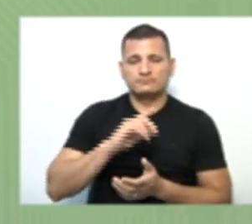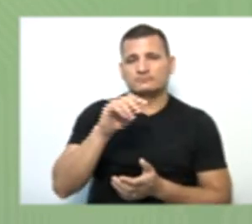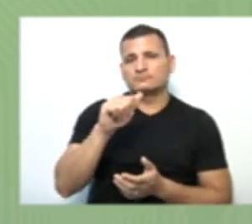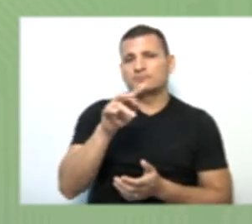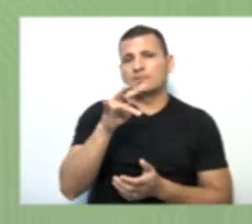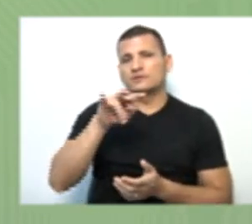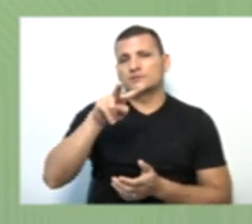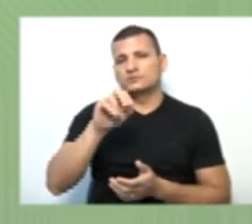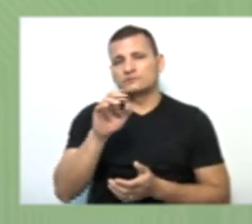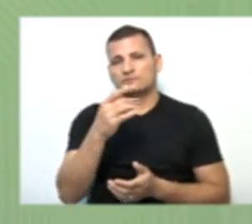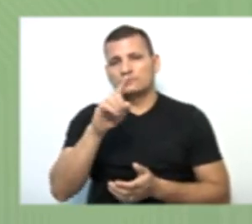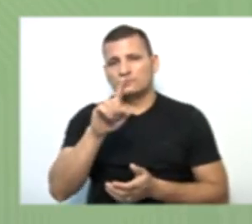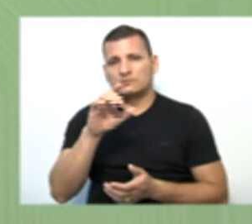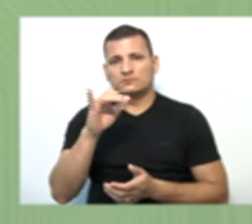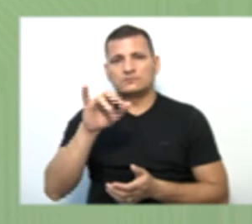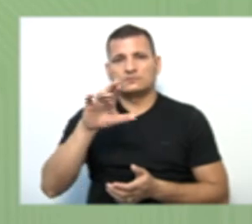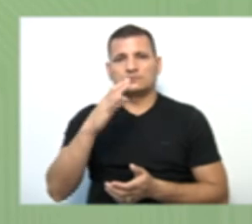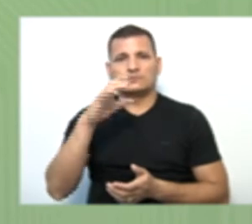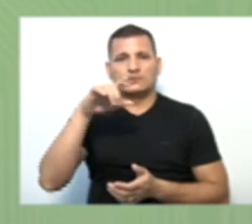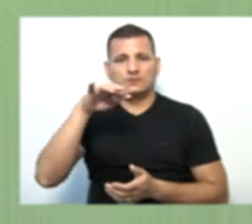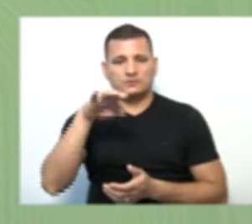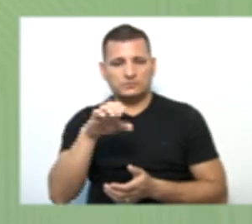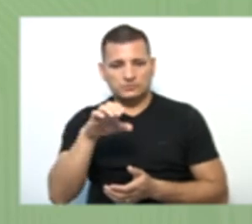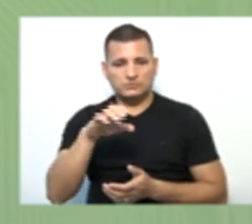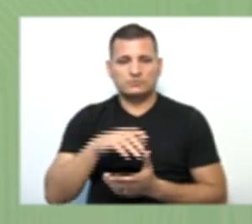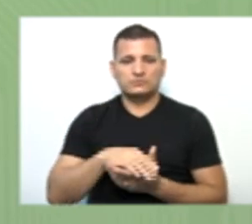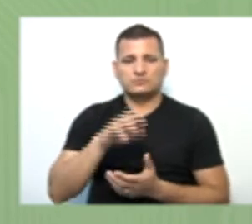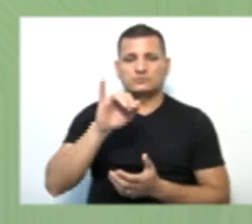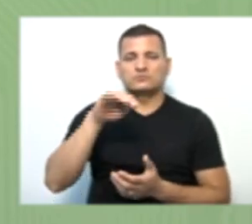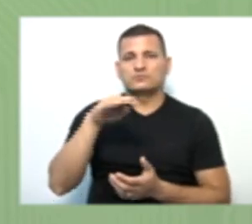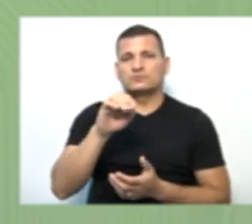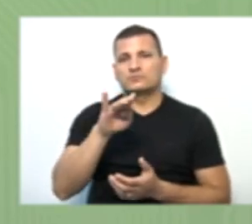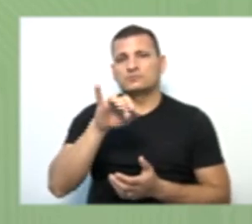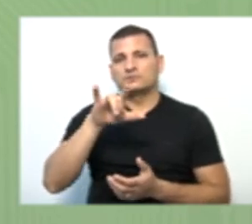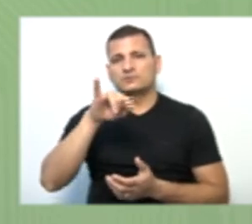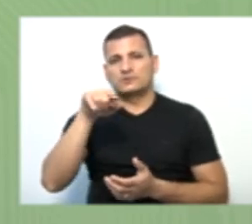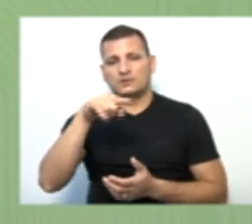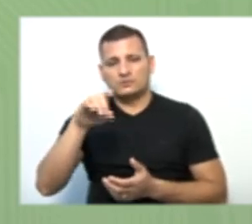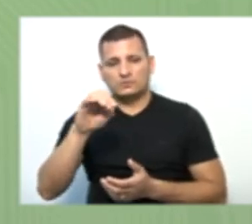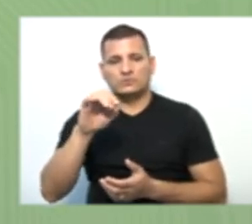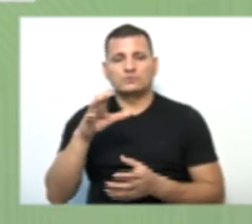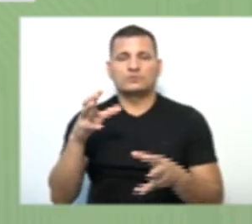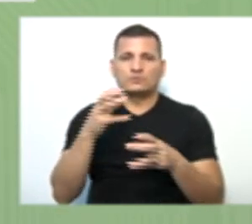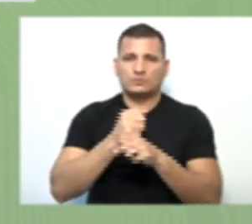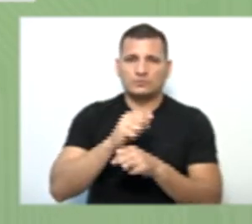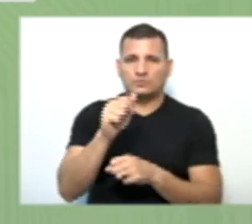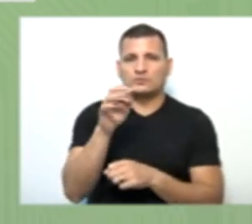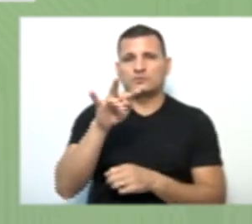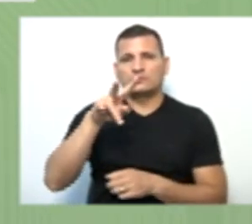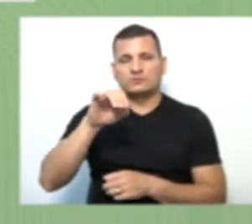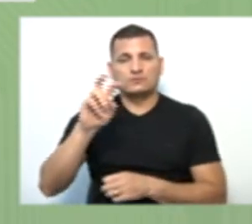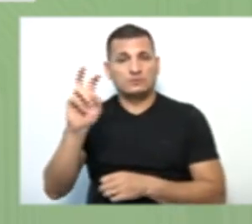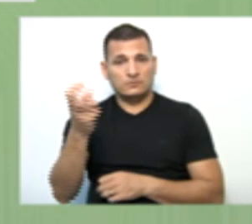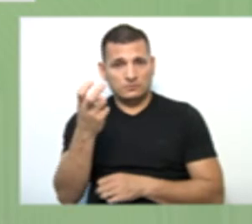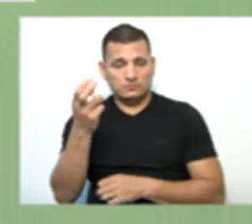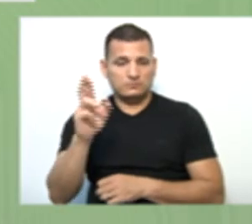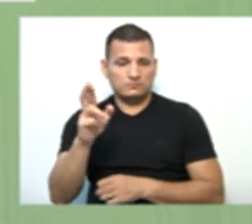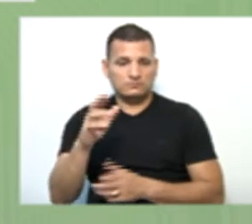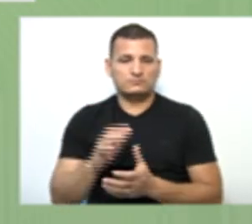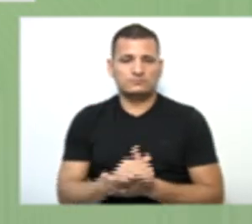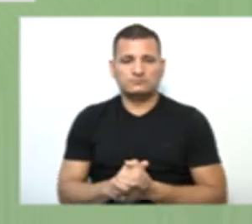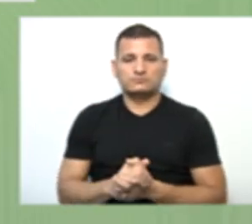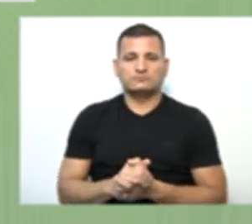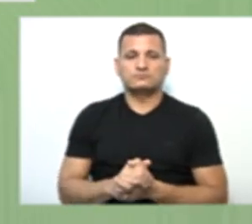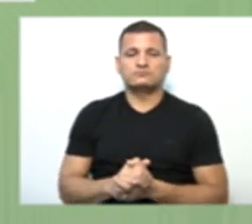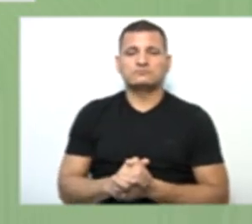circulante, tenho imobilizado, total do ativo, R$5.000. Aí eu